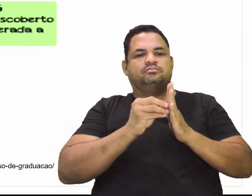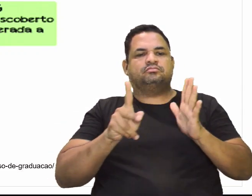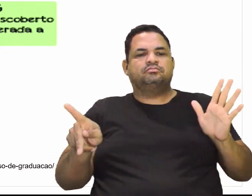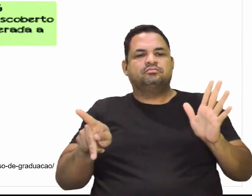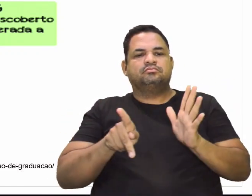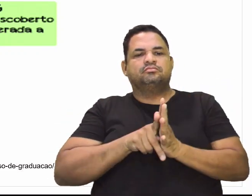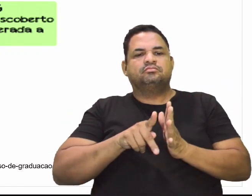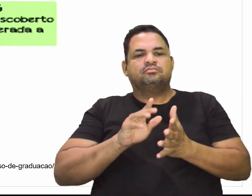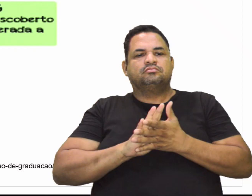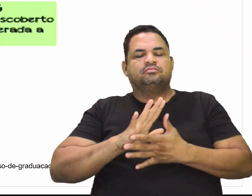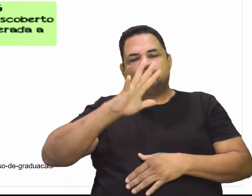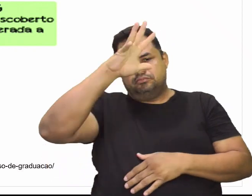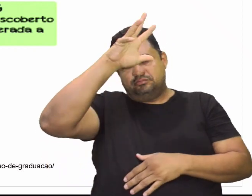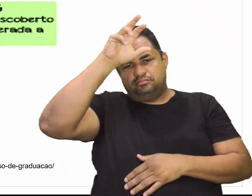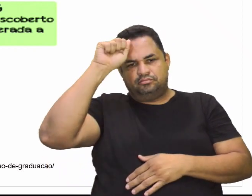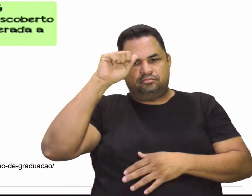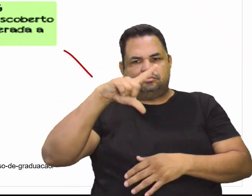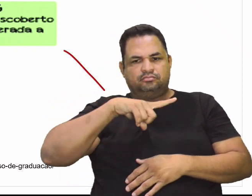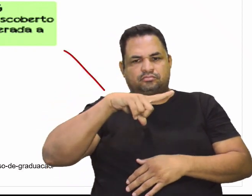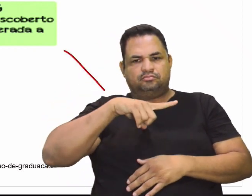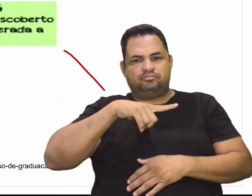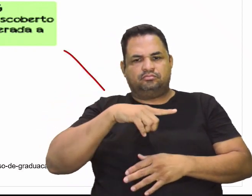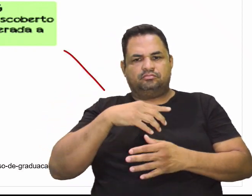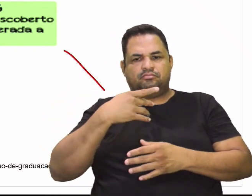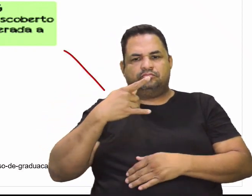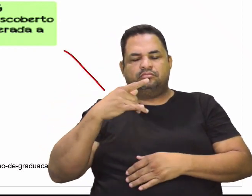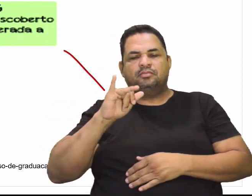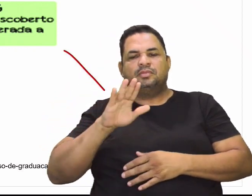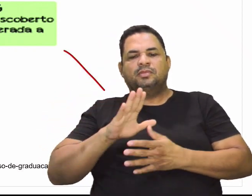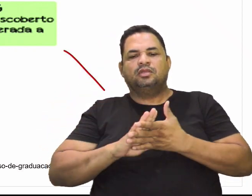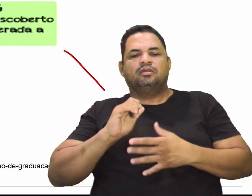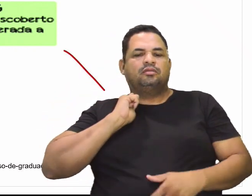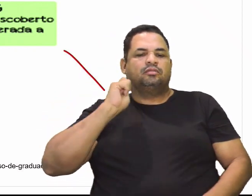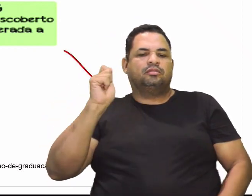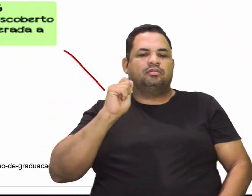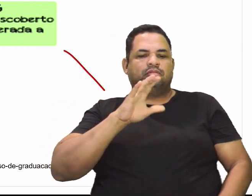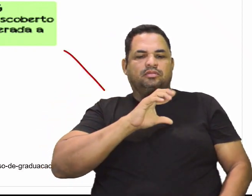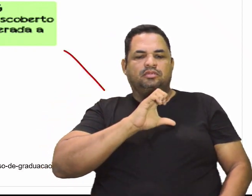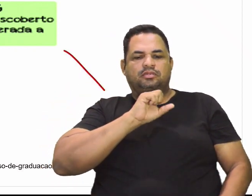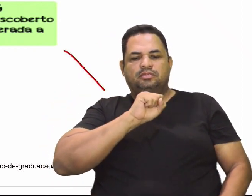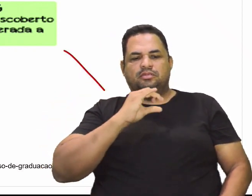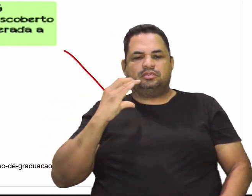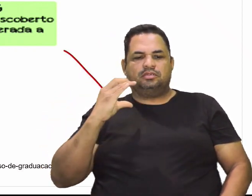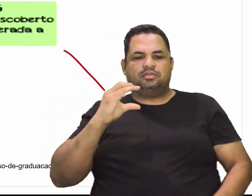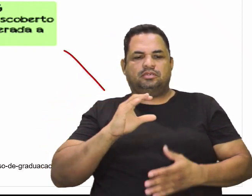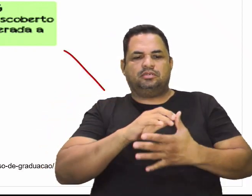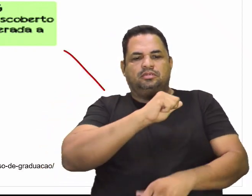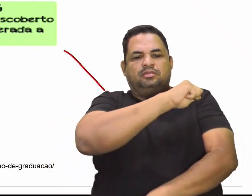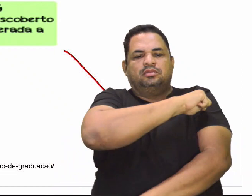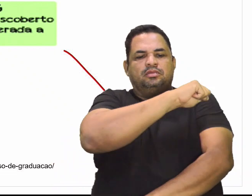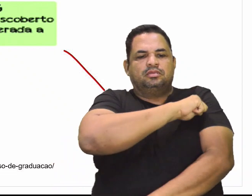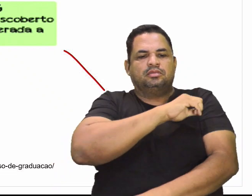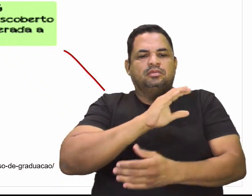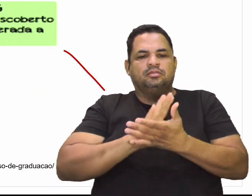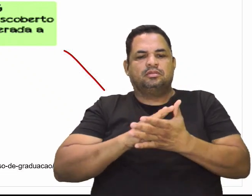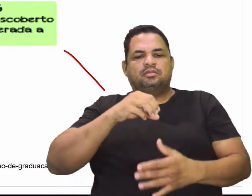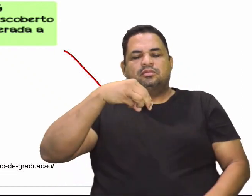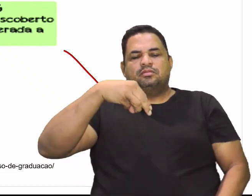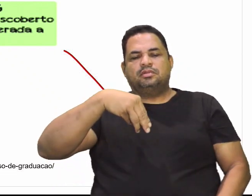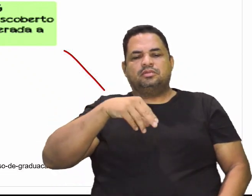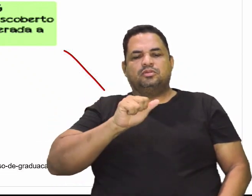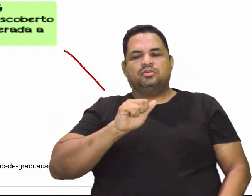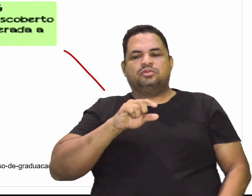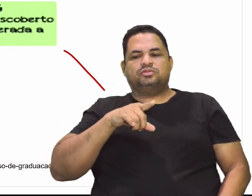no Amazonas, nós temos no Piauí, Minas Gerais, Santa Catarina e Rio de Janeiro, e também Mato Grosso do Sul.